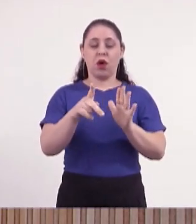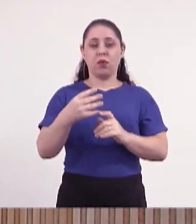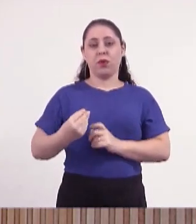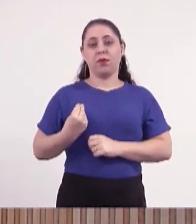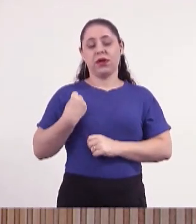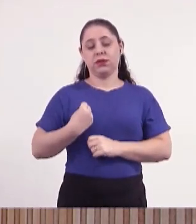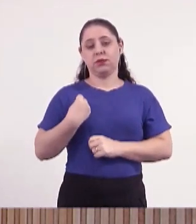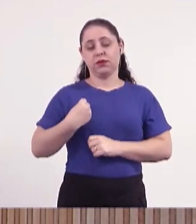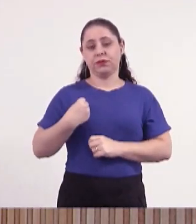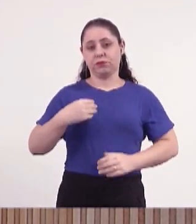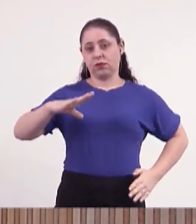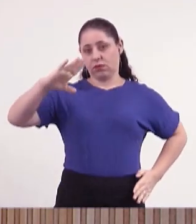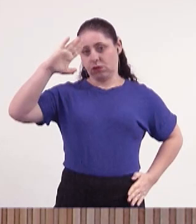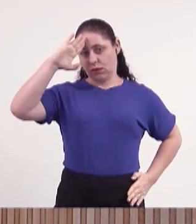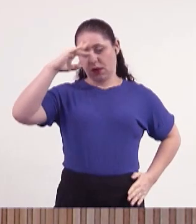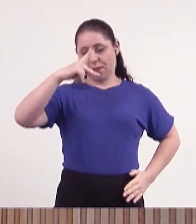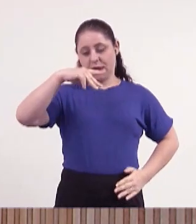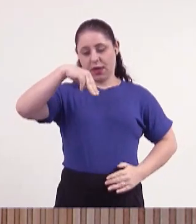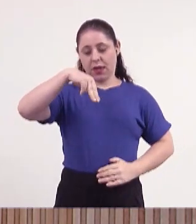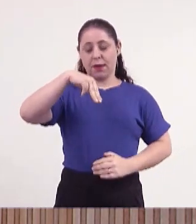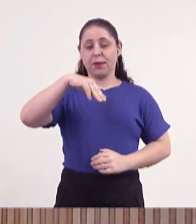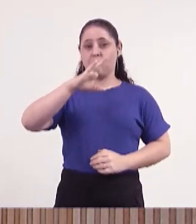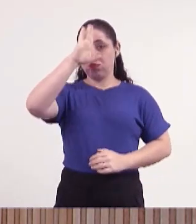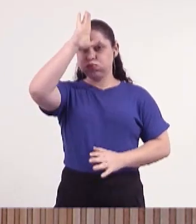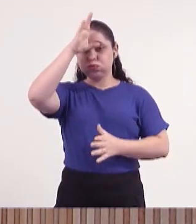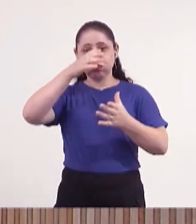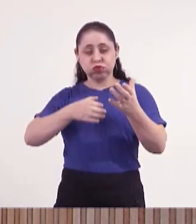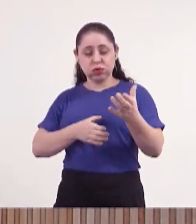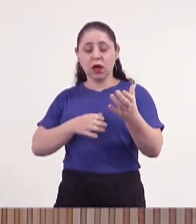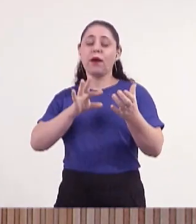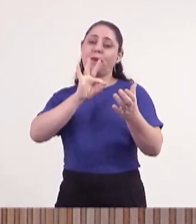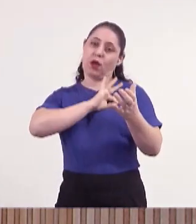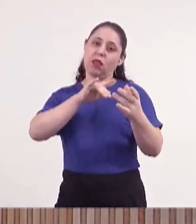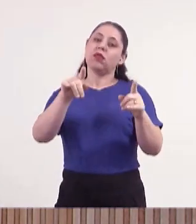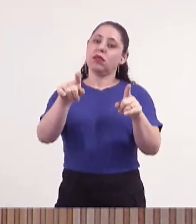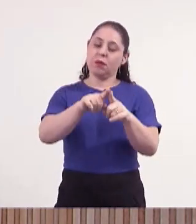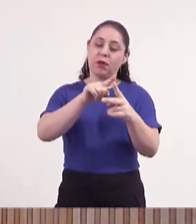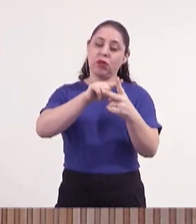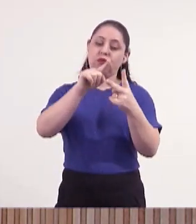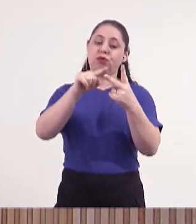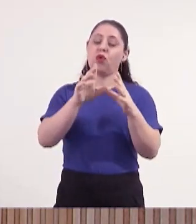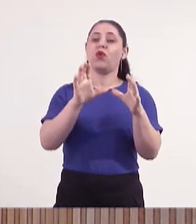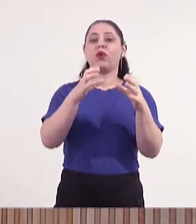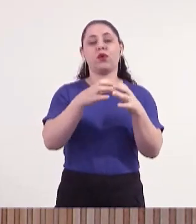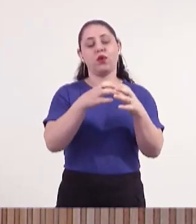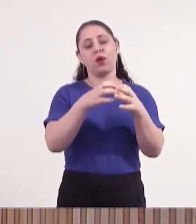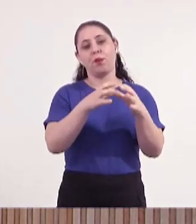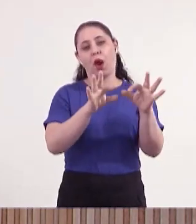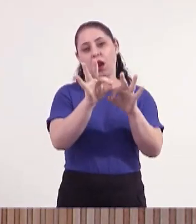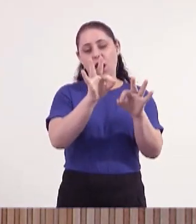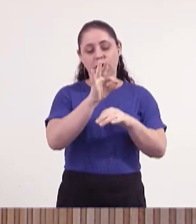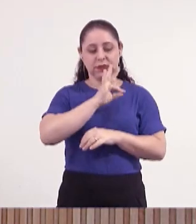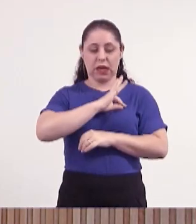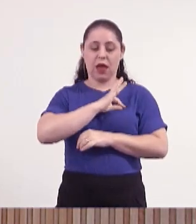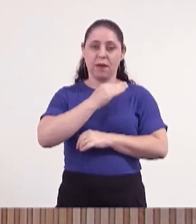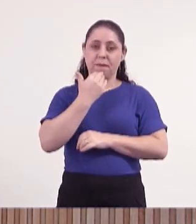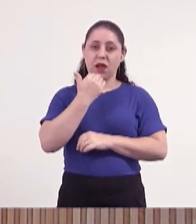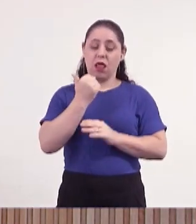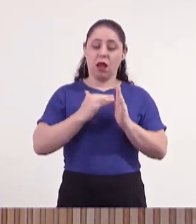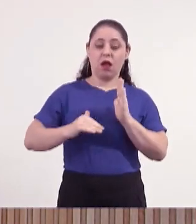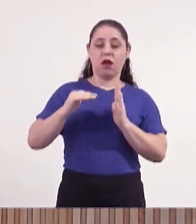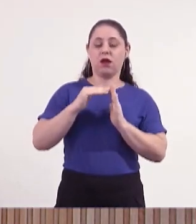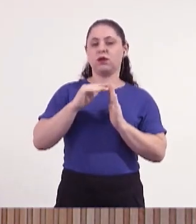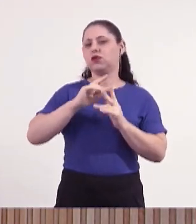integrantes das carreiras militares, ou seja, os policiais militares e também os bombeiros militares aqui do estado de Mato Grosso do Sul.